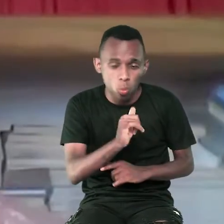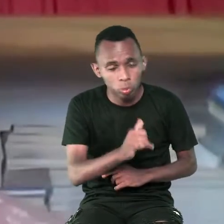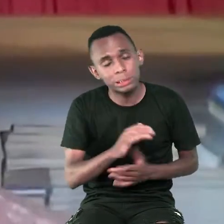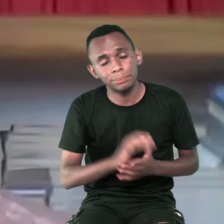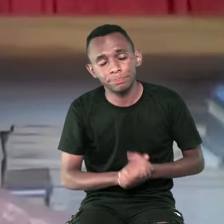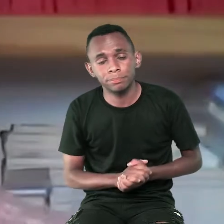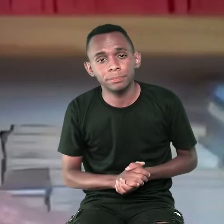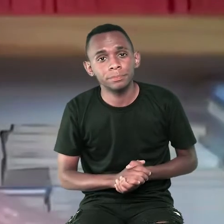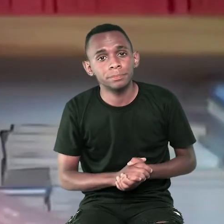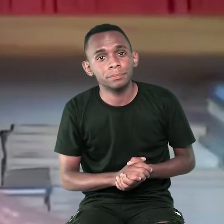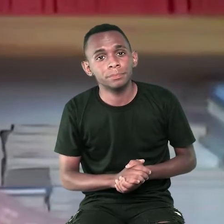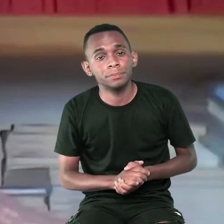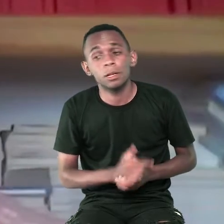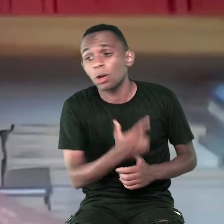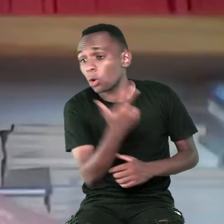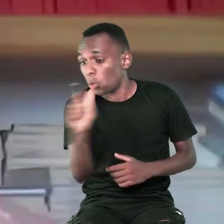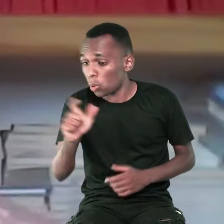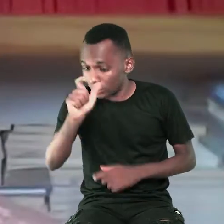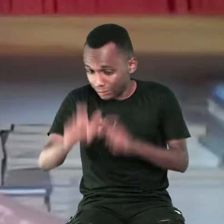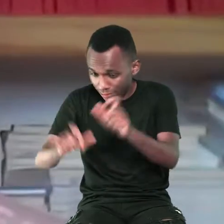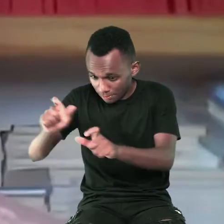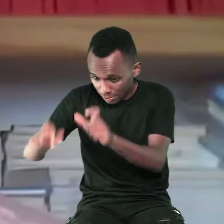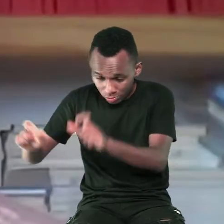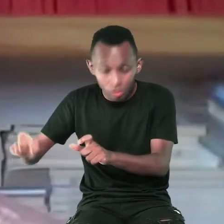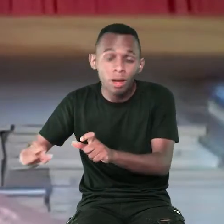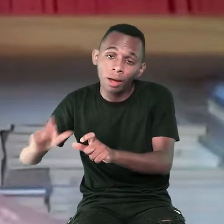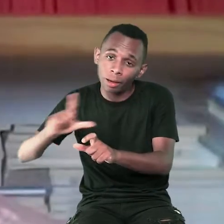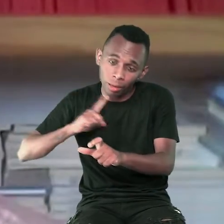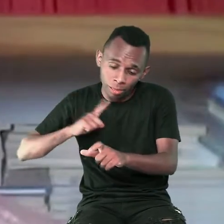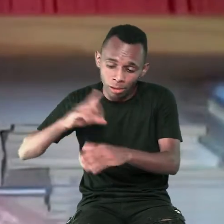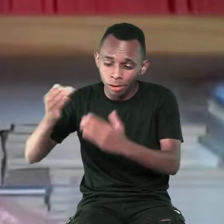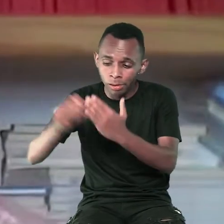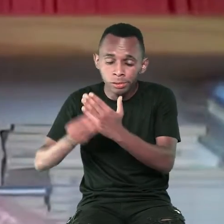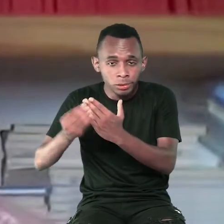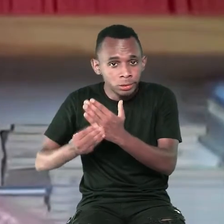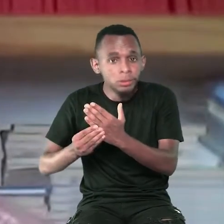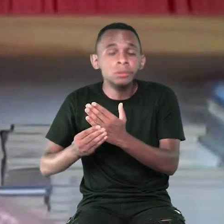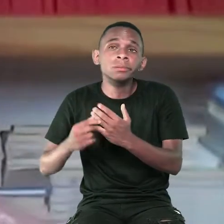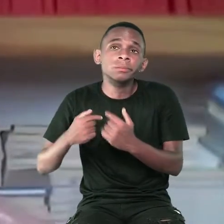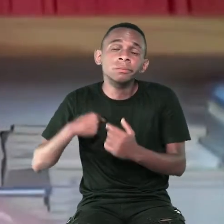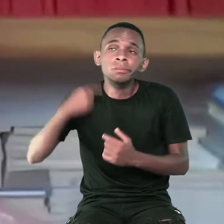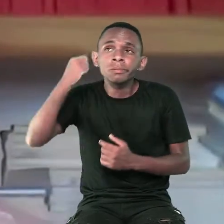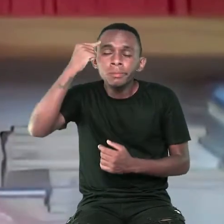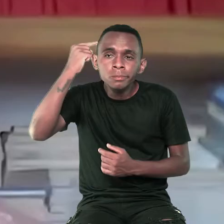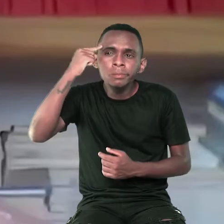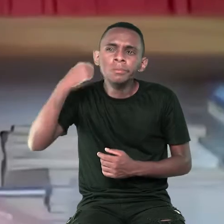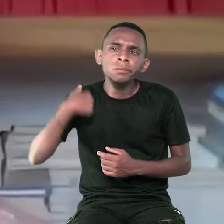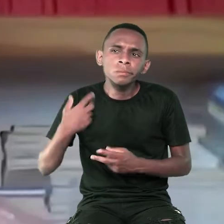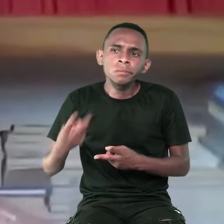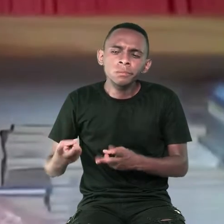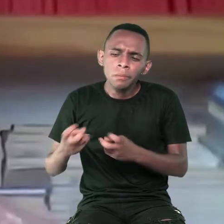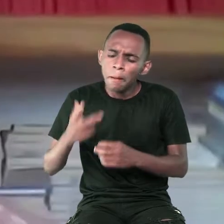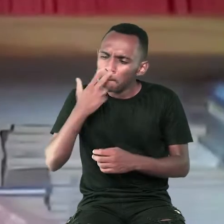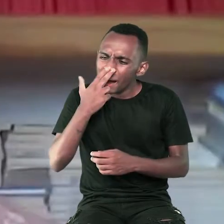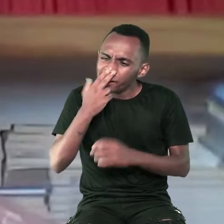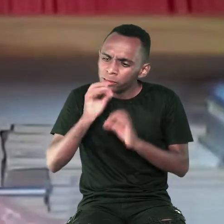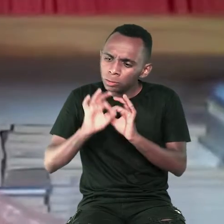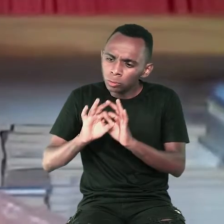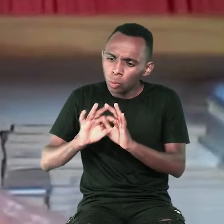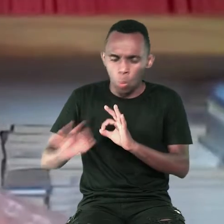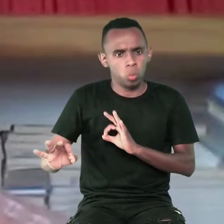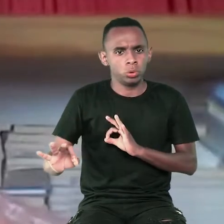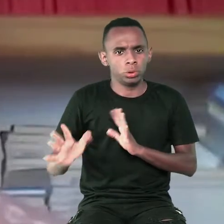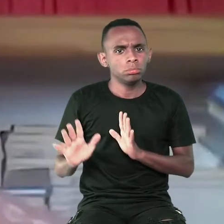pessoa. Mas as outras personagens, eu já as vi com certo distanciamento,